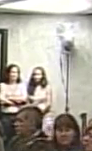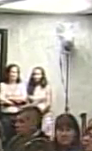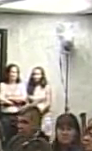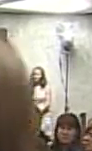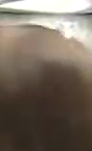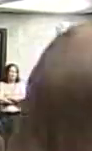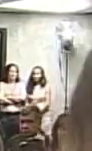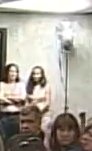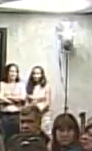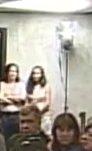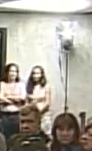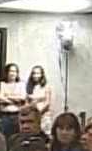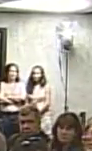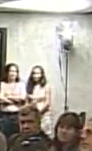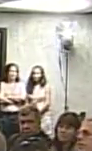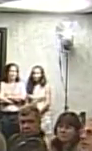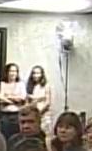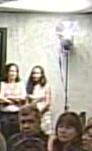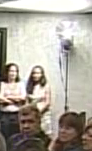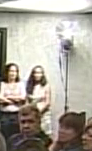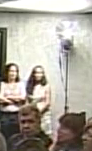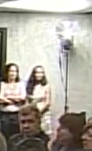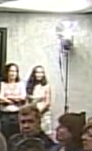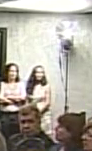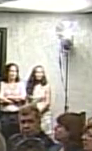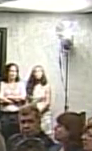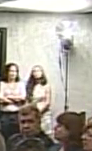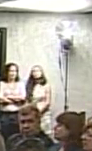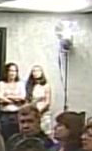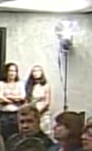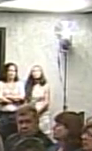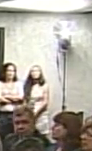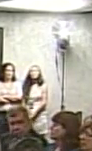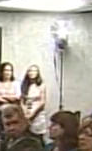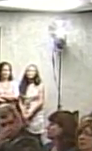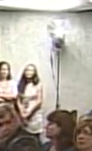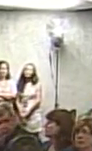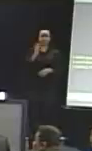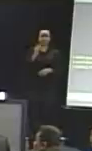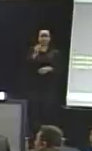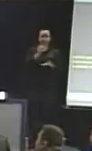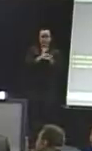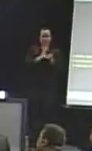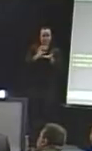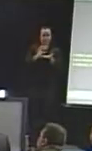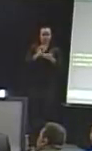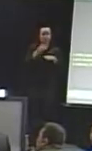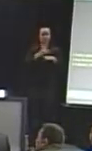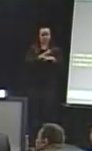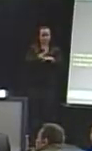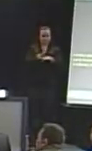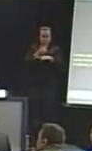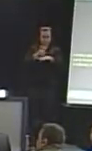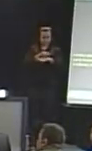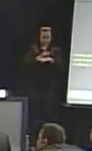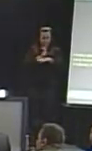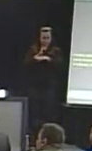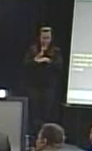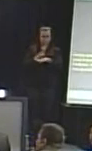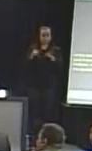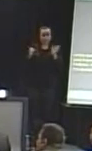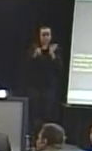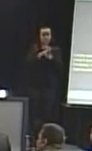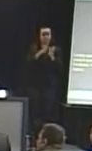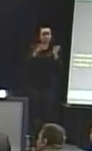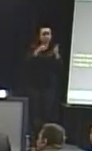Uma parceria entre o Banco do Brasil e a Secretaria de Direitos Humanos, que garante uma linha de crédito voltada às pessoas com